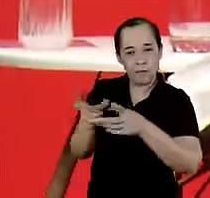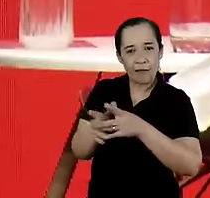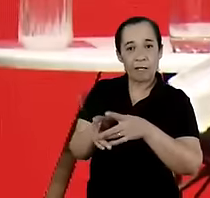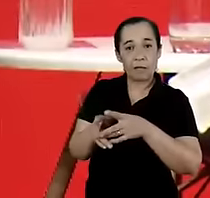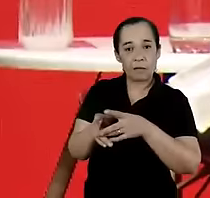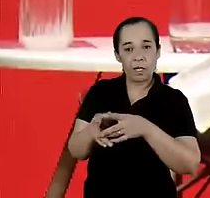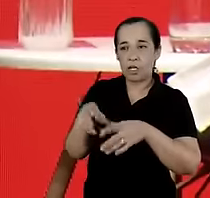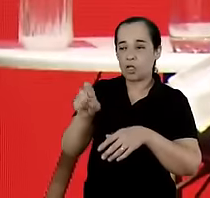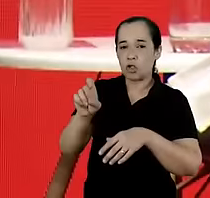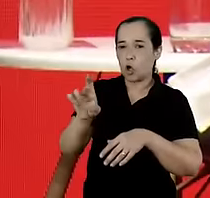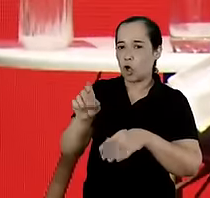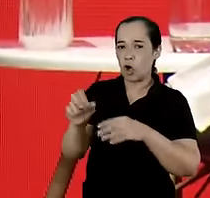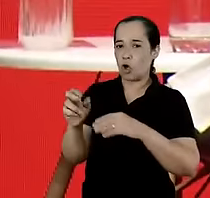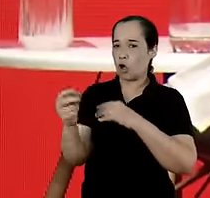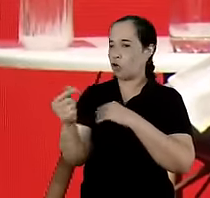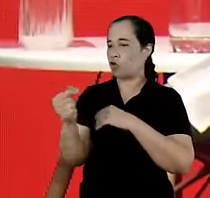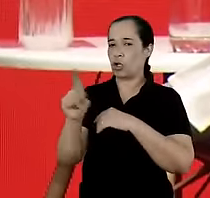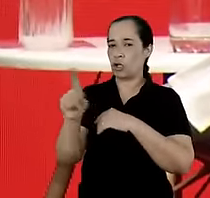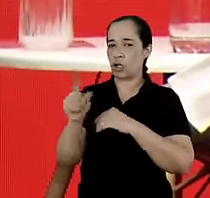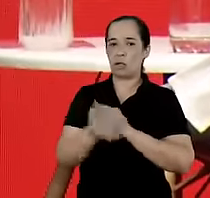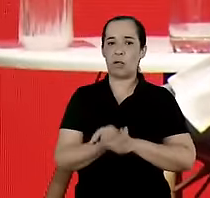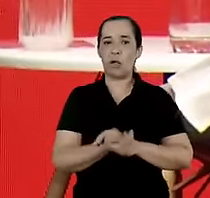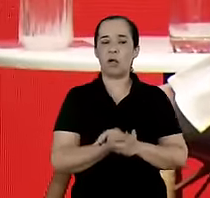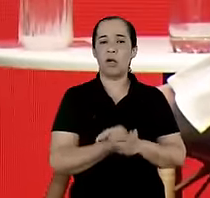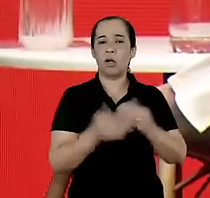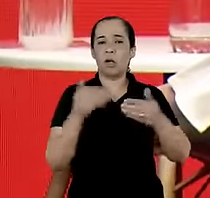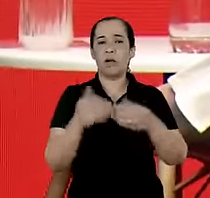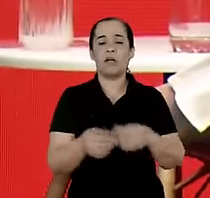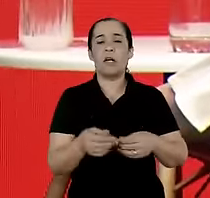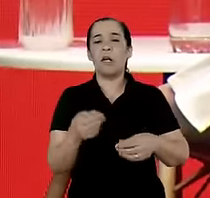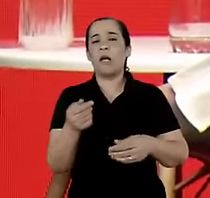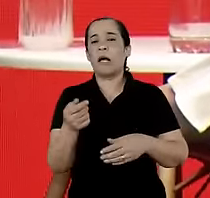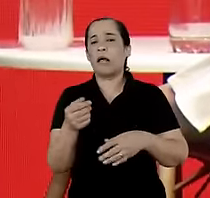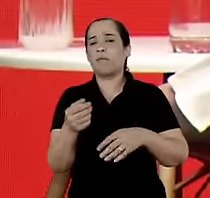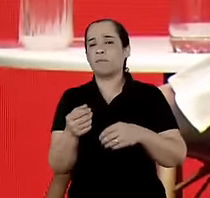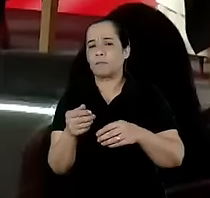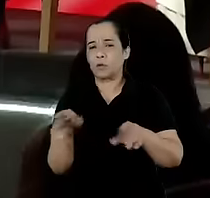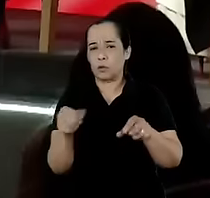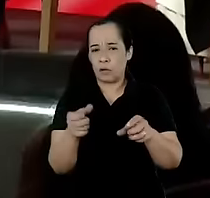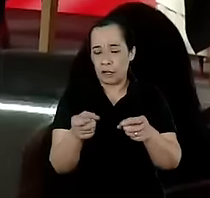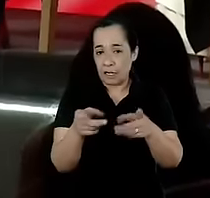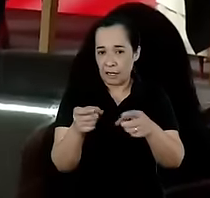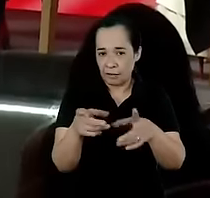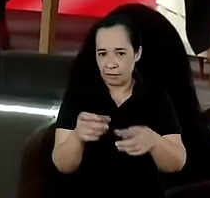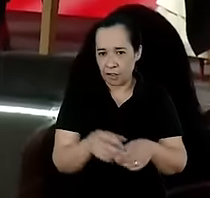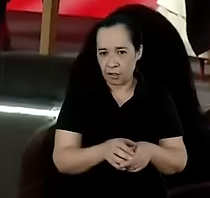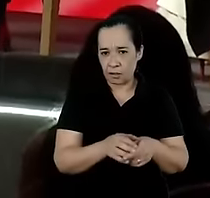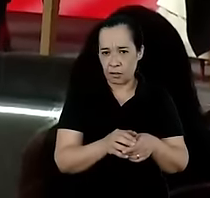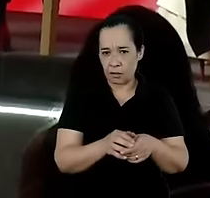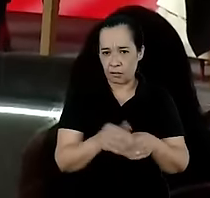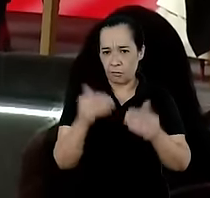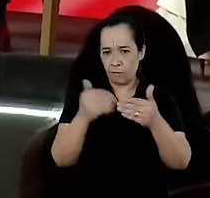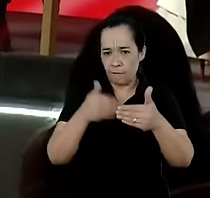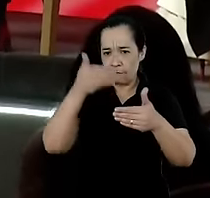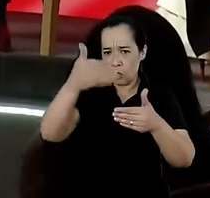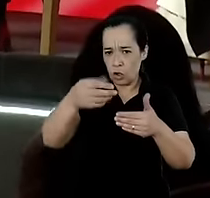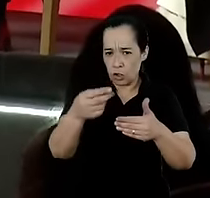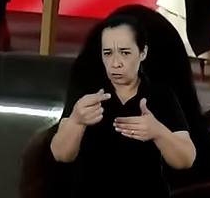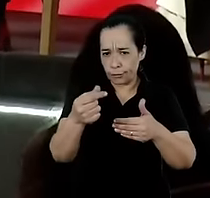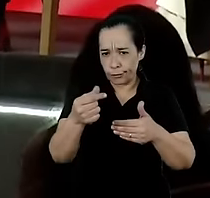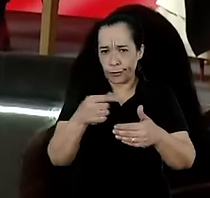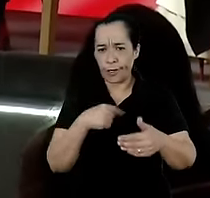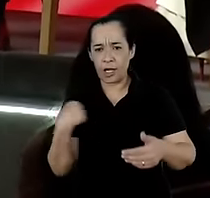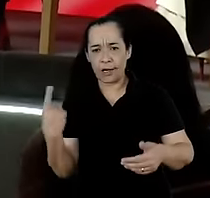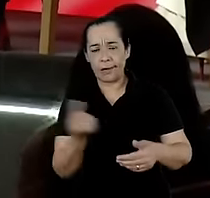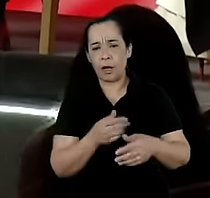né não at the money mas fora do dinheiro financiando isso com com venda de cols fora do dinheiro também e a gente vai sempre rolando isso que é